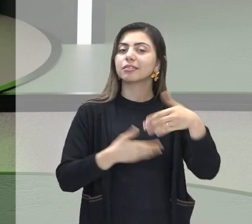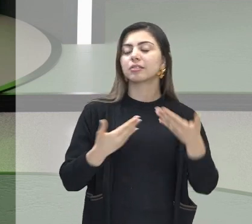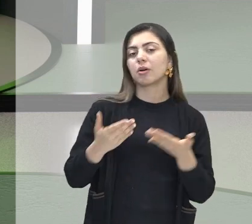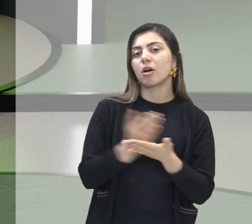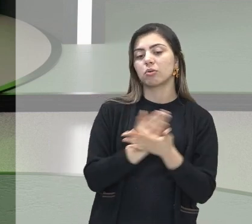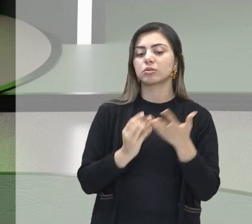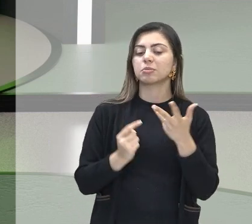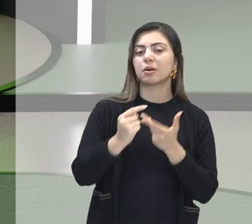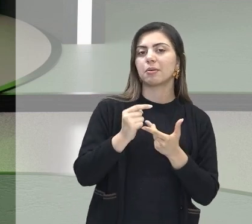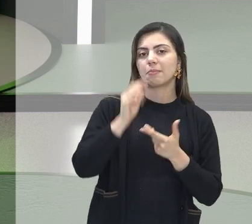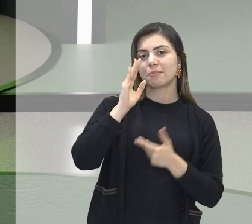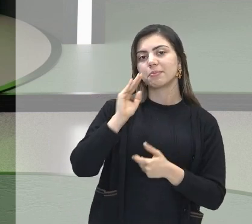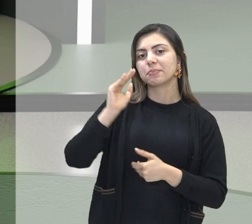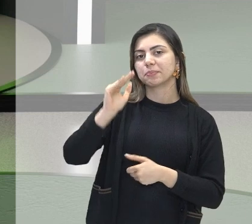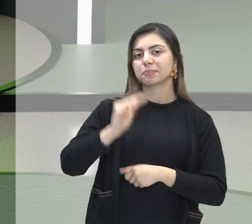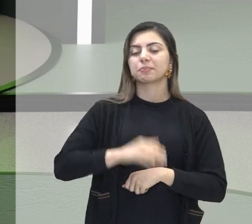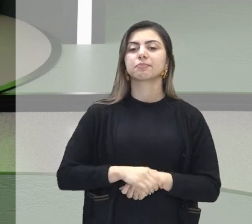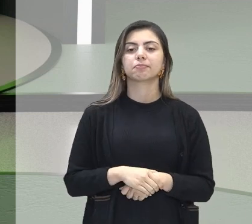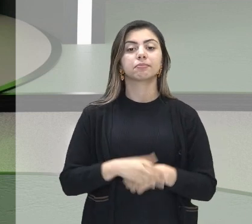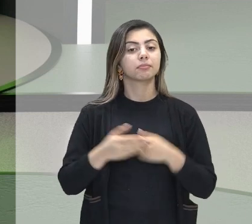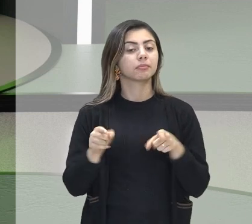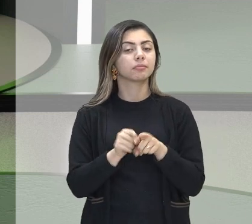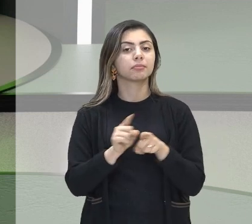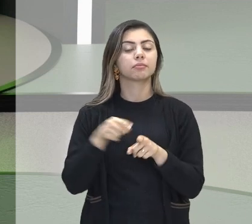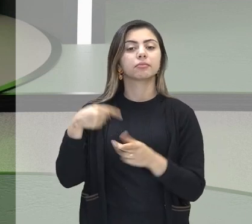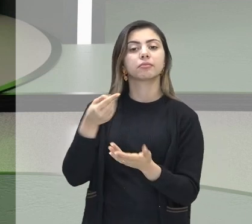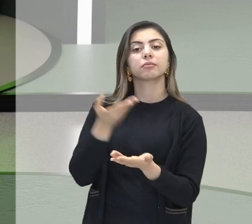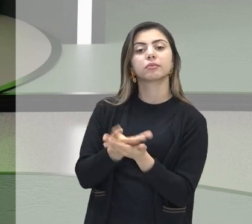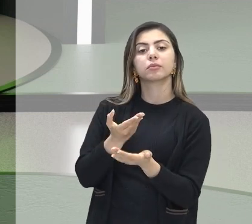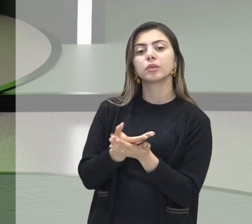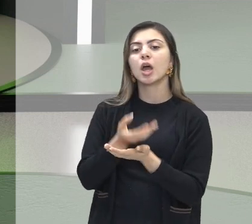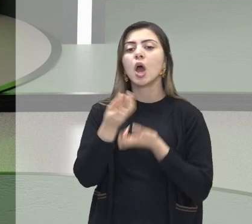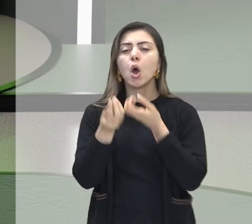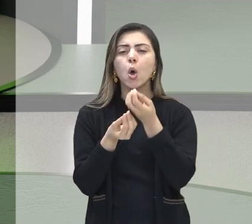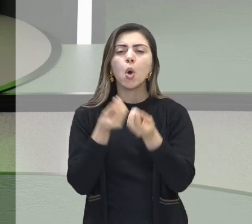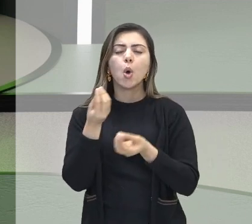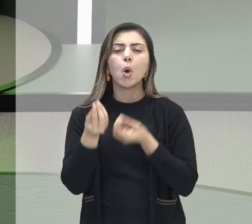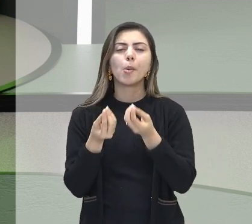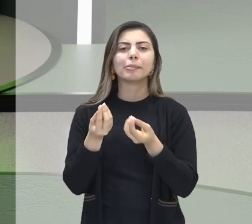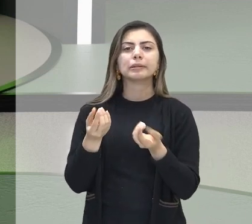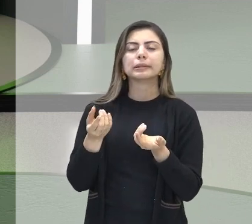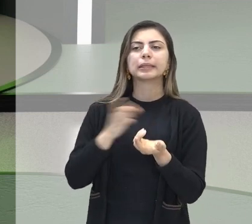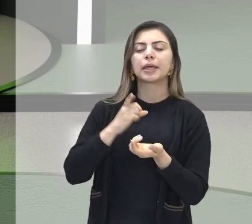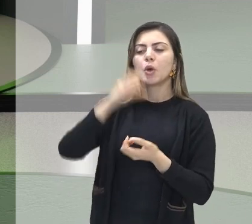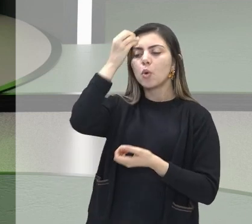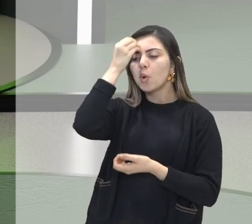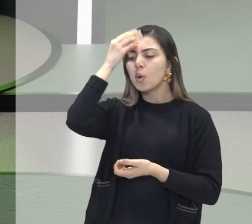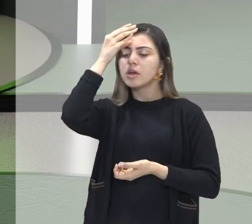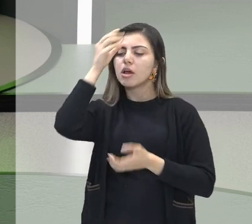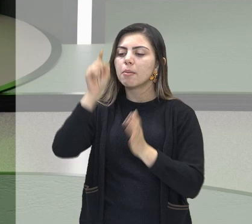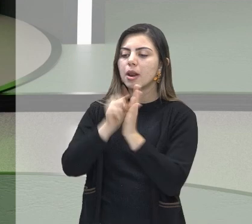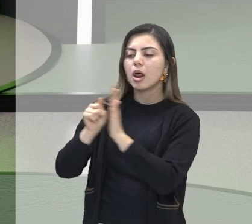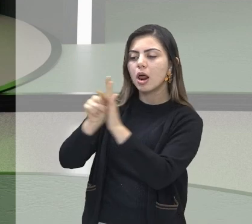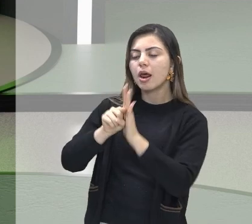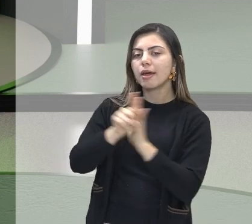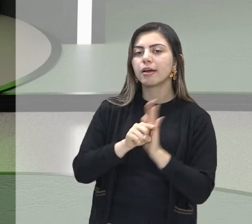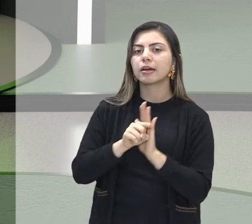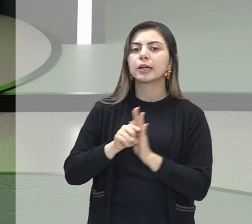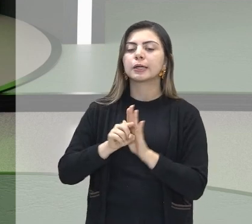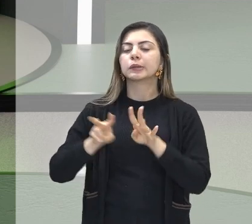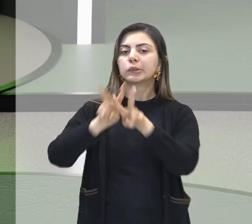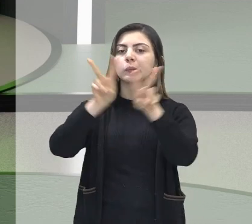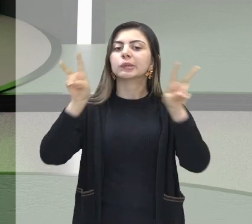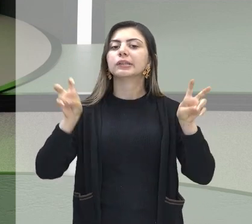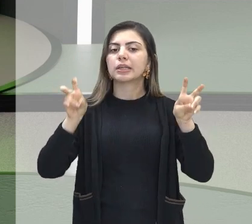mais importantes. E também vamos falar da evolução do conhecimento sobre o sistema solar,